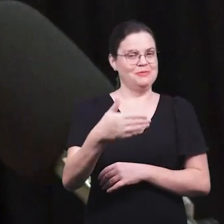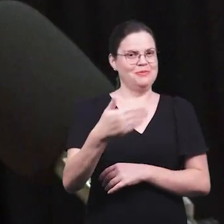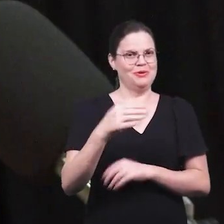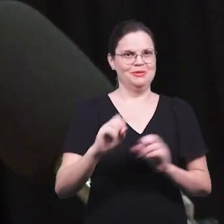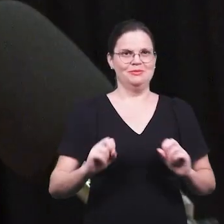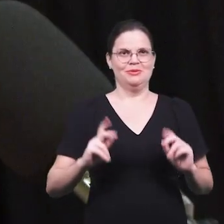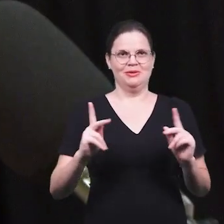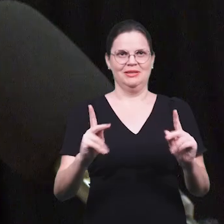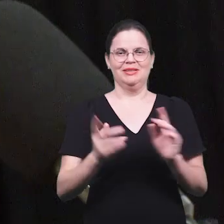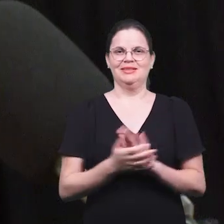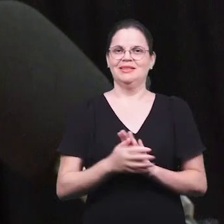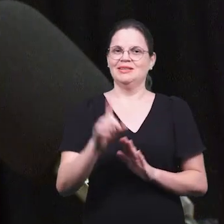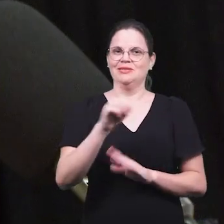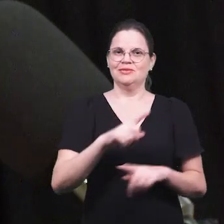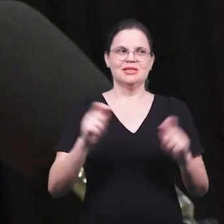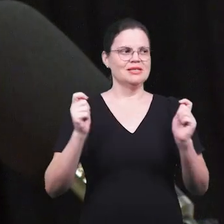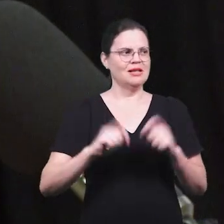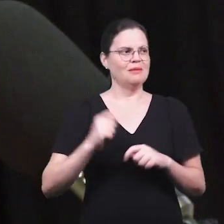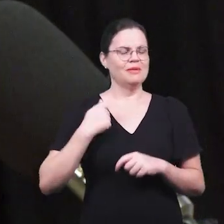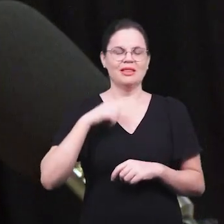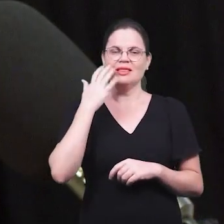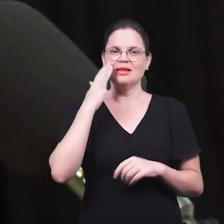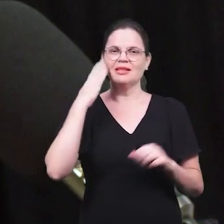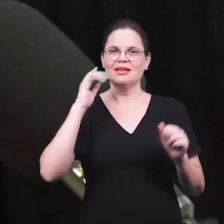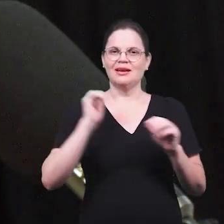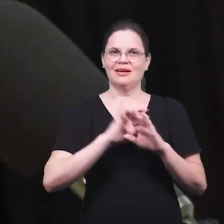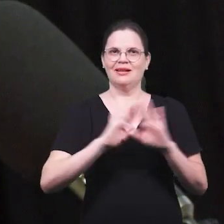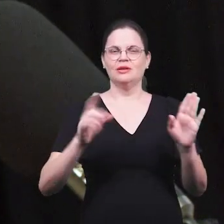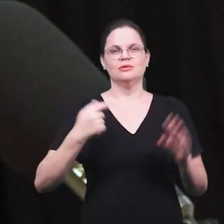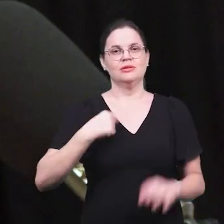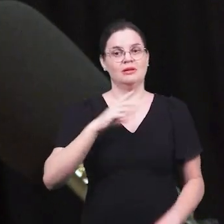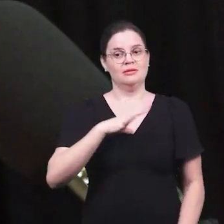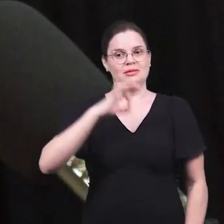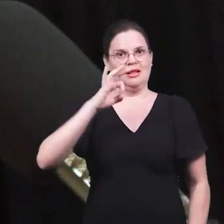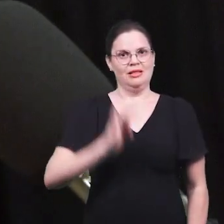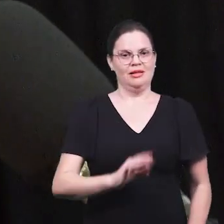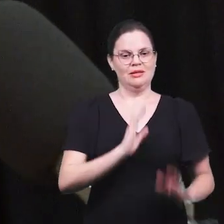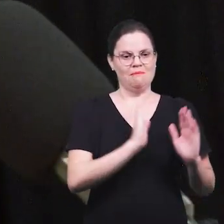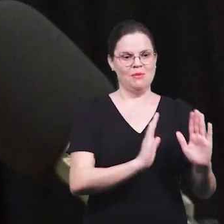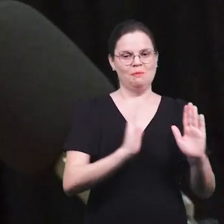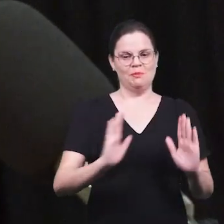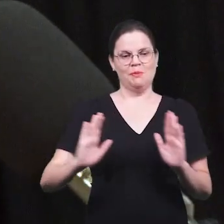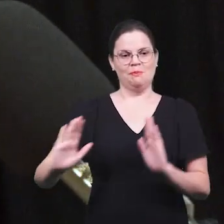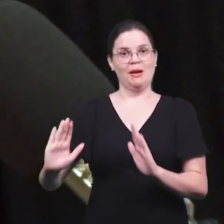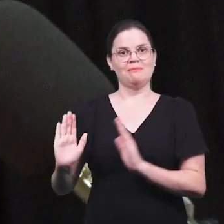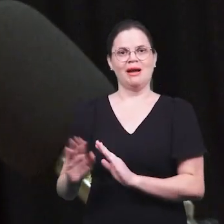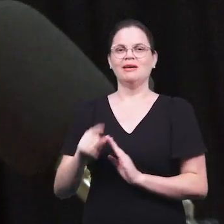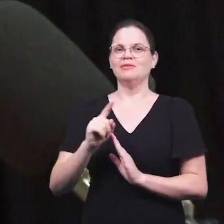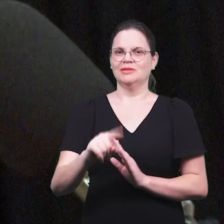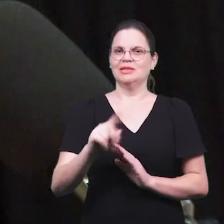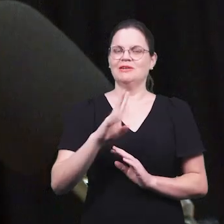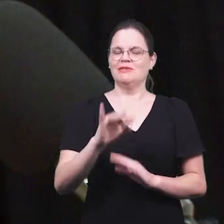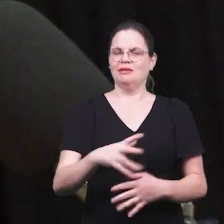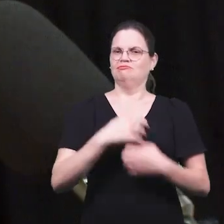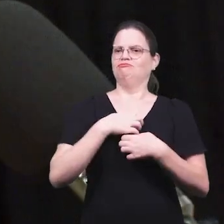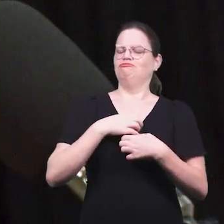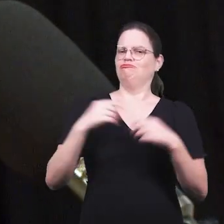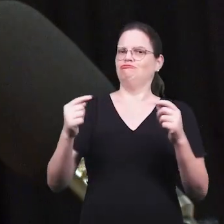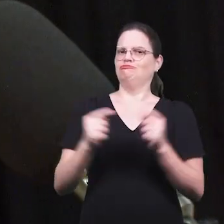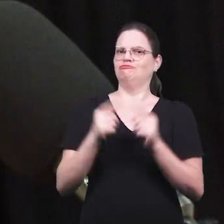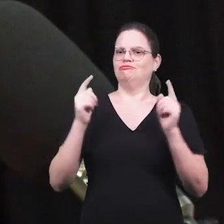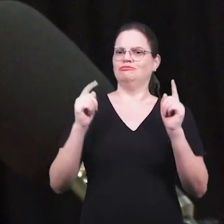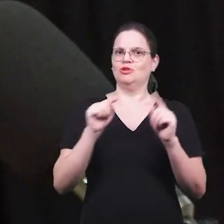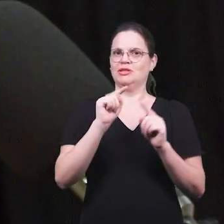com a gente esse próximo programa, tá bom? Para que vocês possam saber aí. Eu tenho certeza que cada fase desse, cada momento desse, você pode